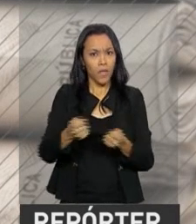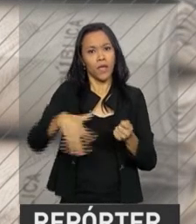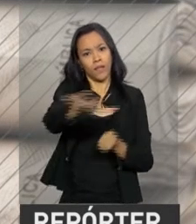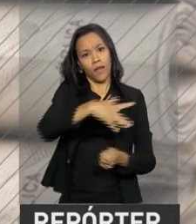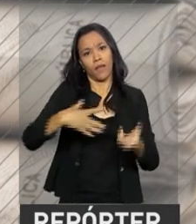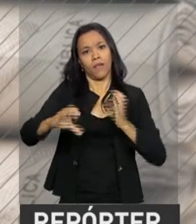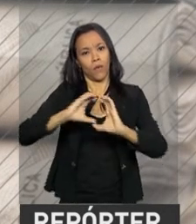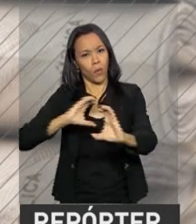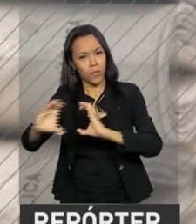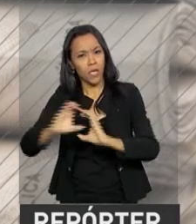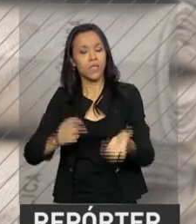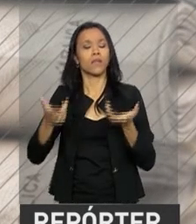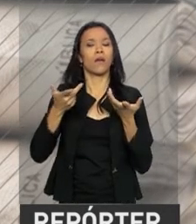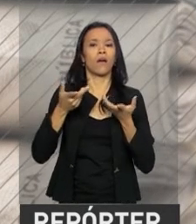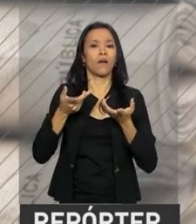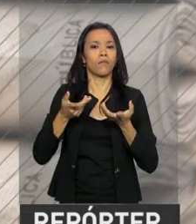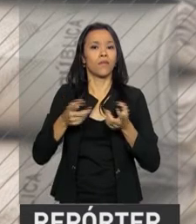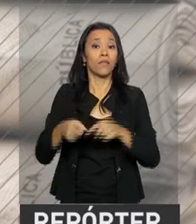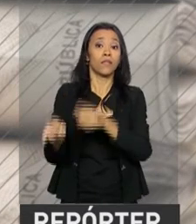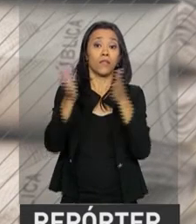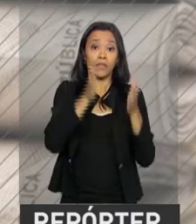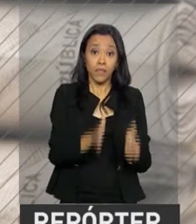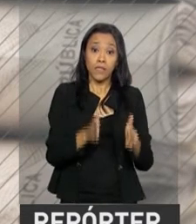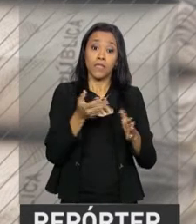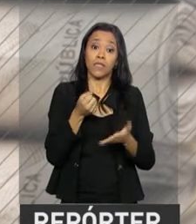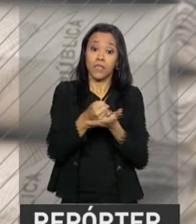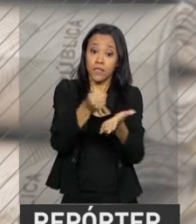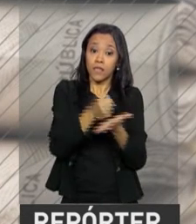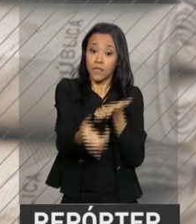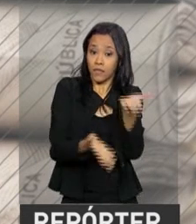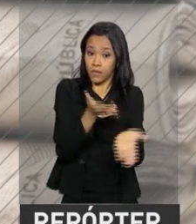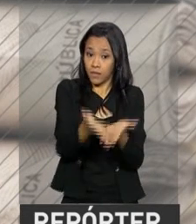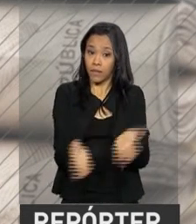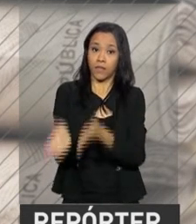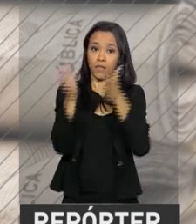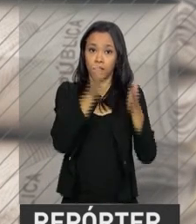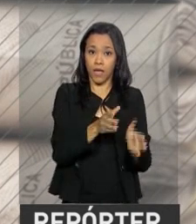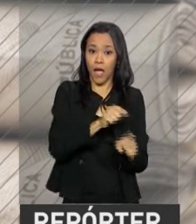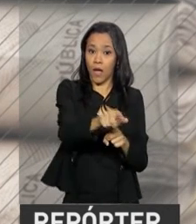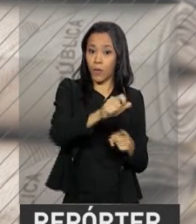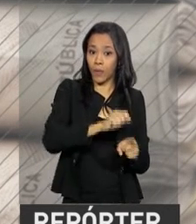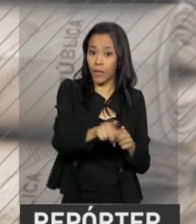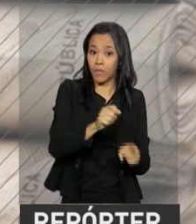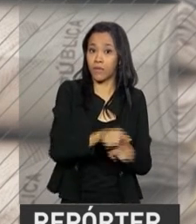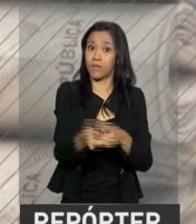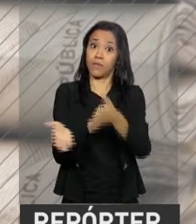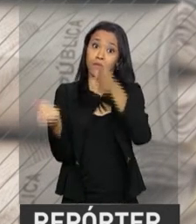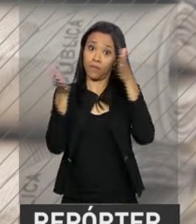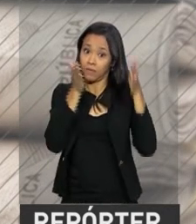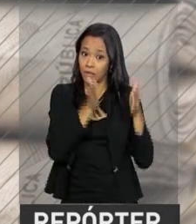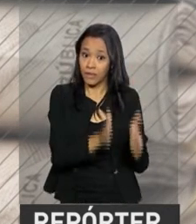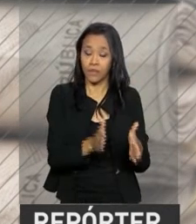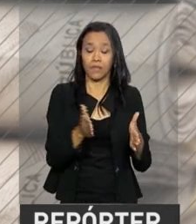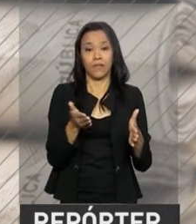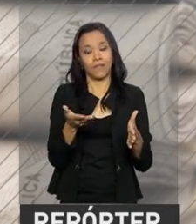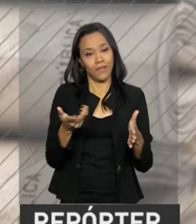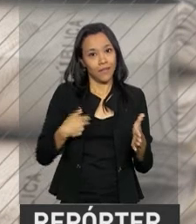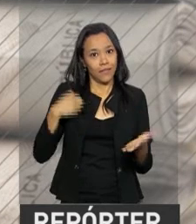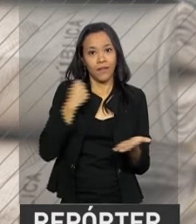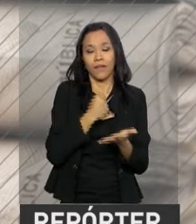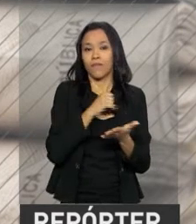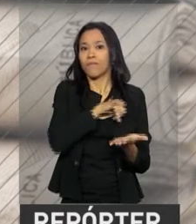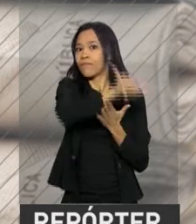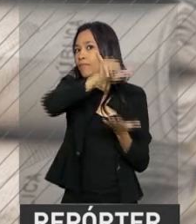comunicação e processamento de dados, serviço de apoio, aluguel e conservação de imóveis, diárias e